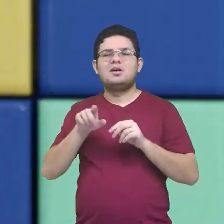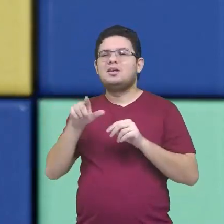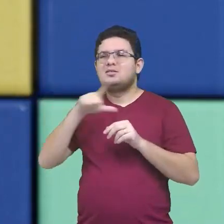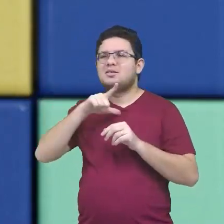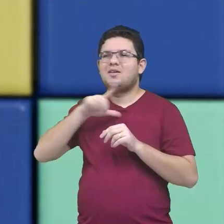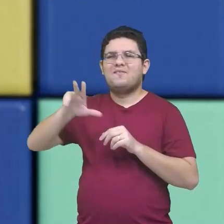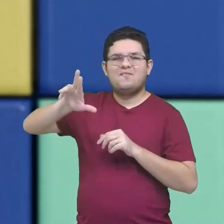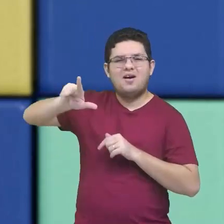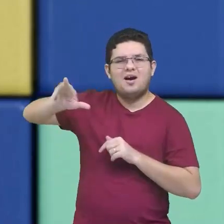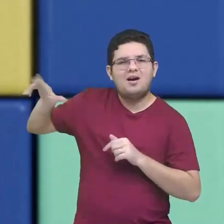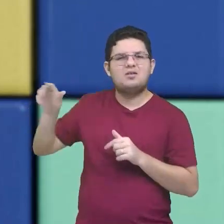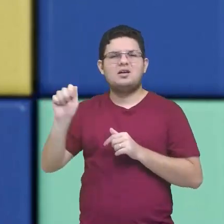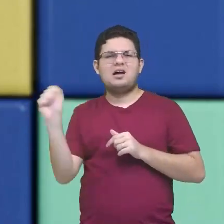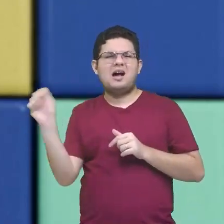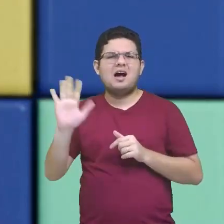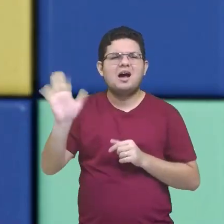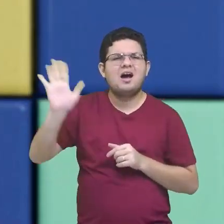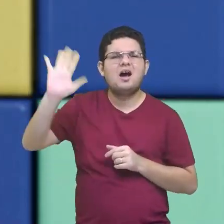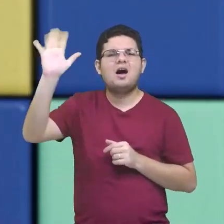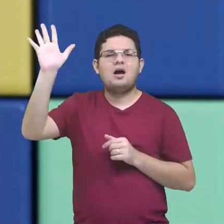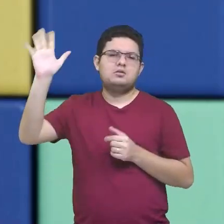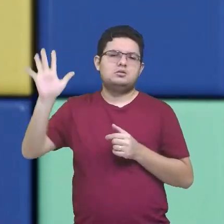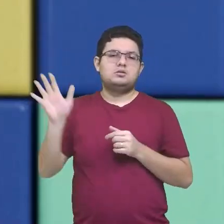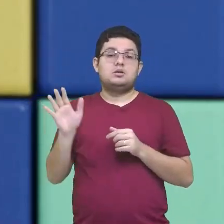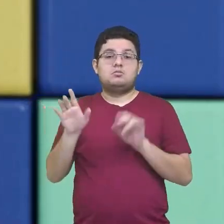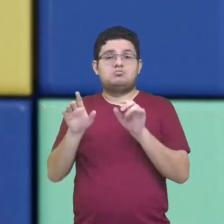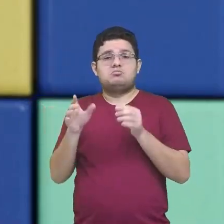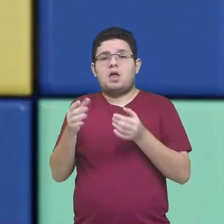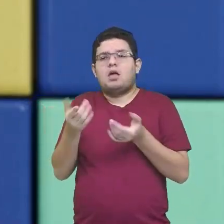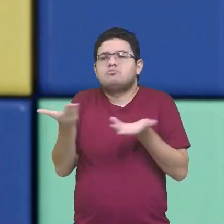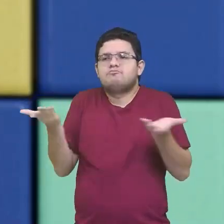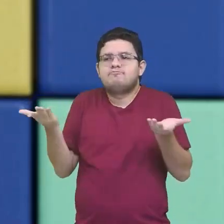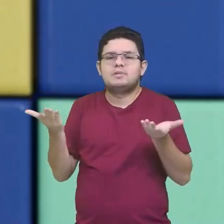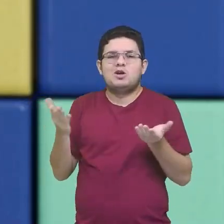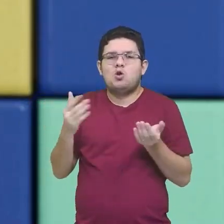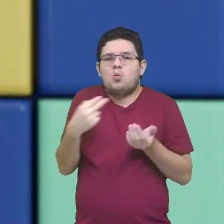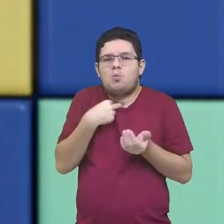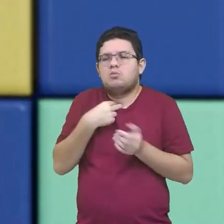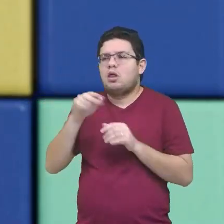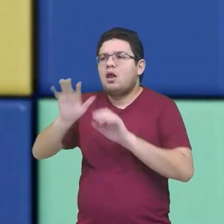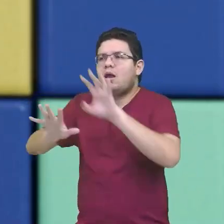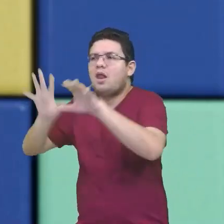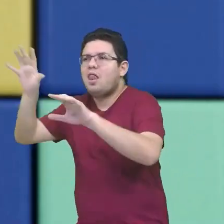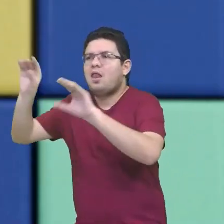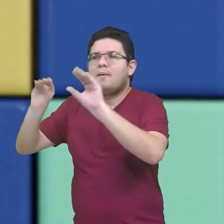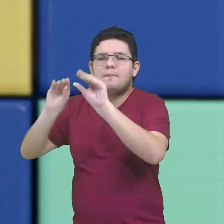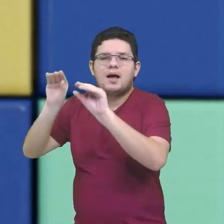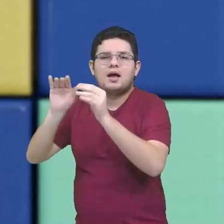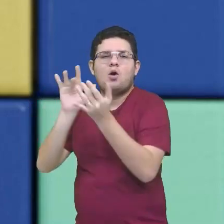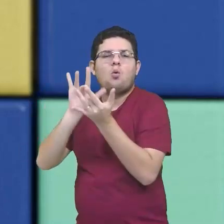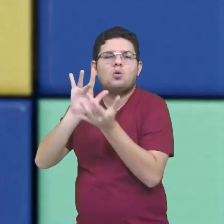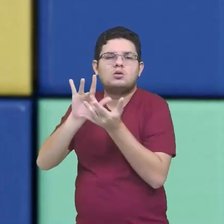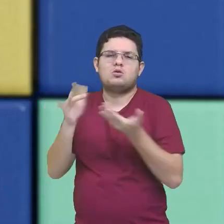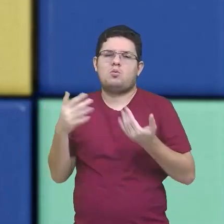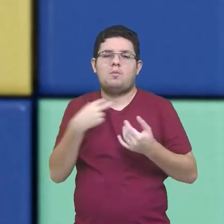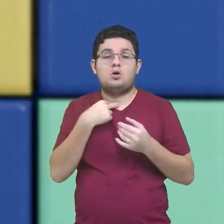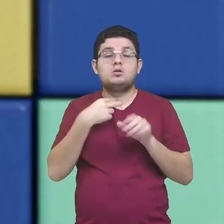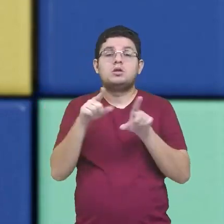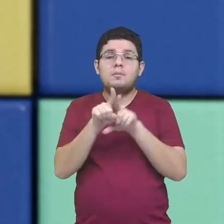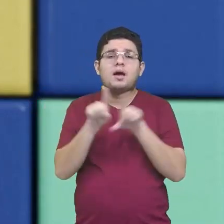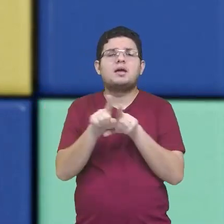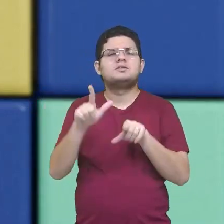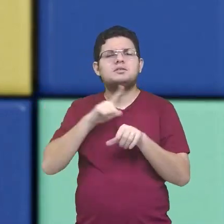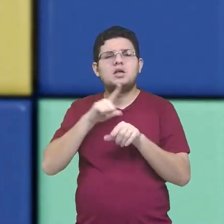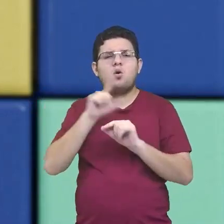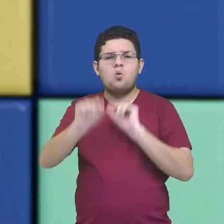valor estimado, e não dá para a gente ficar pegando, né? E todo um trabalho de curadoria que existe por trás, né? Porque quando a